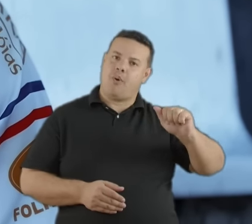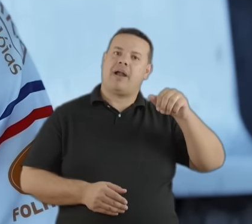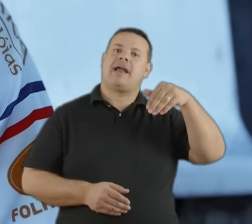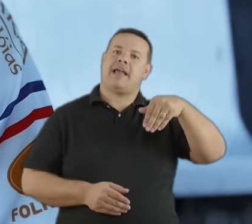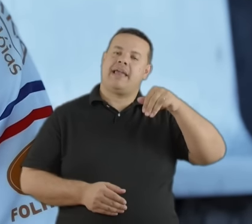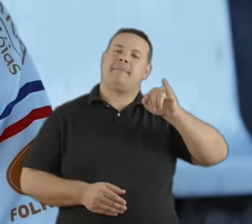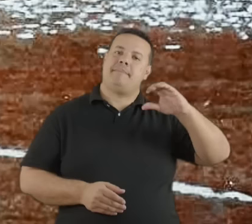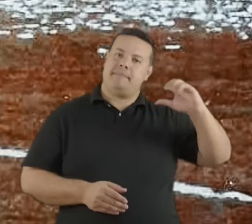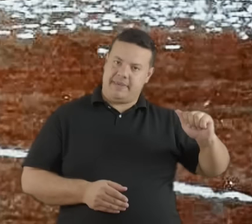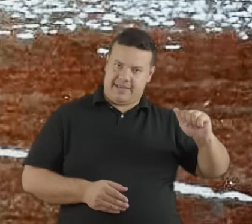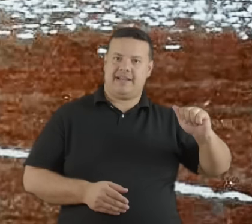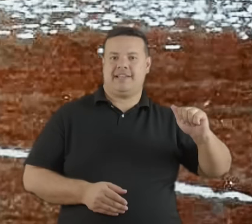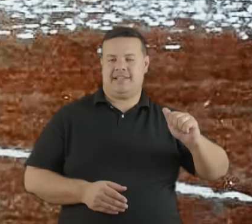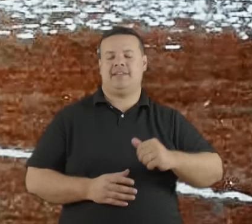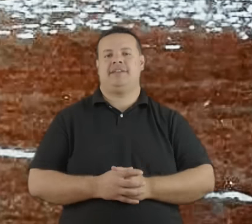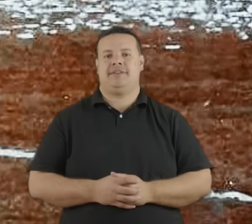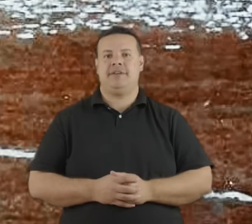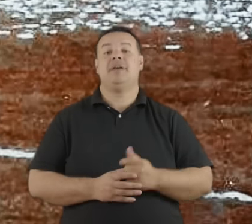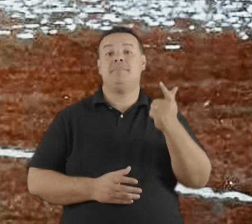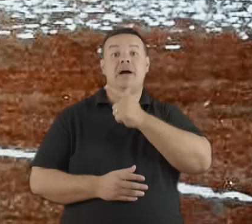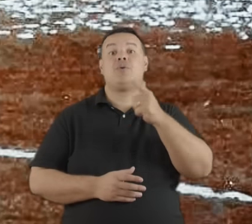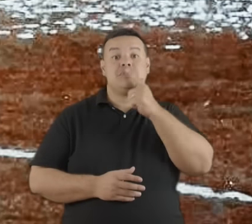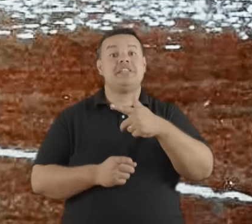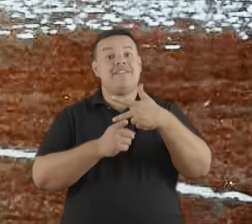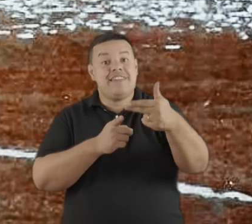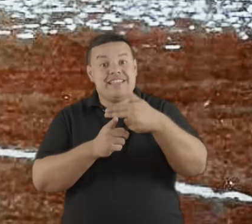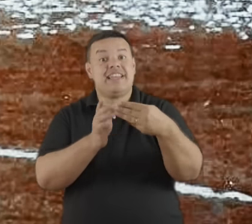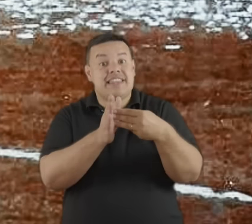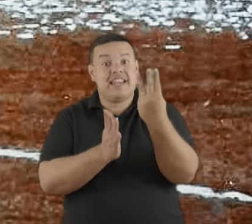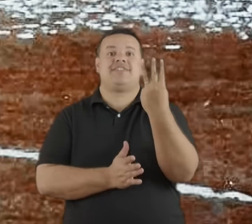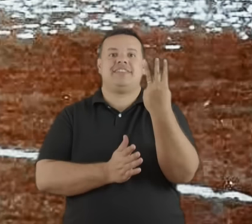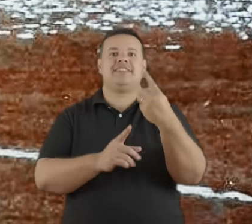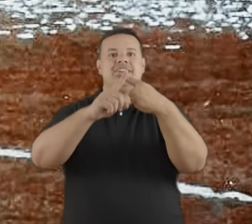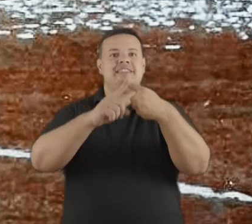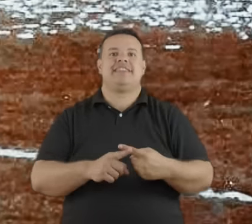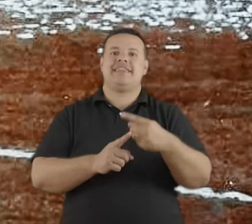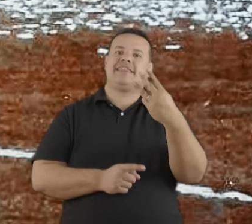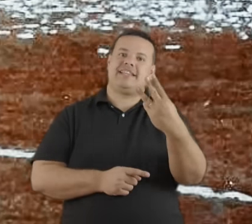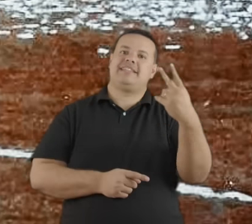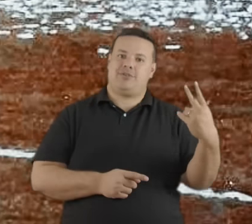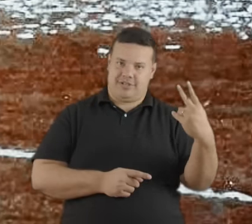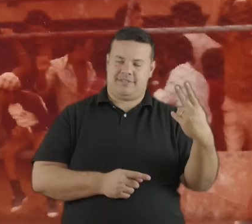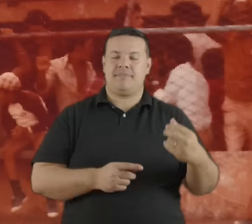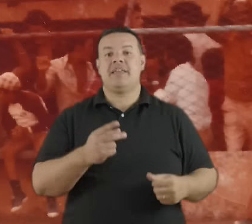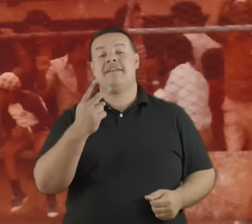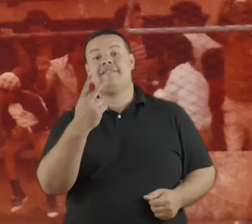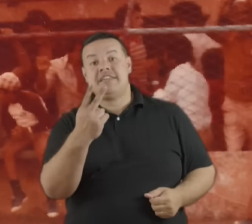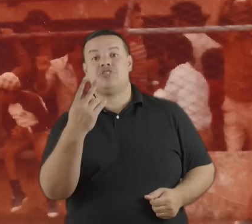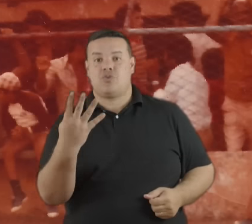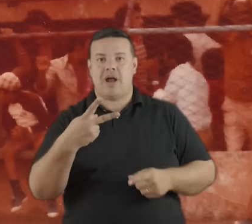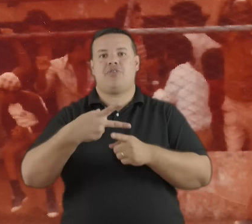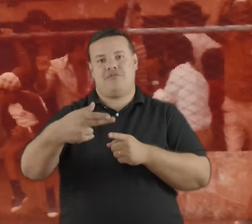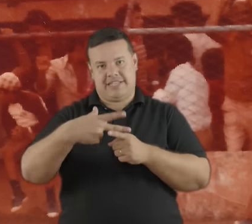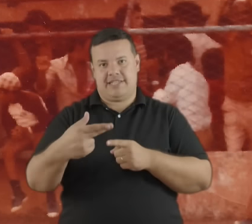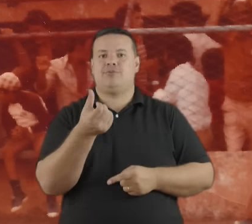Boca e Mica. Para conquistar o tricolor disputou 32 jogos. Foram 24